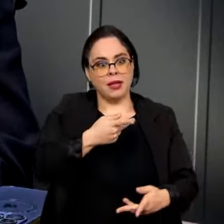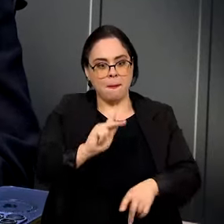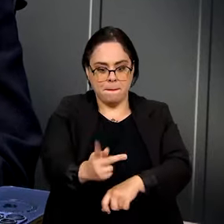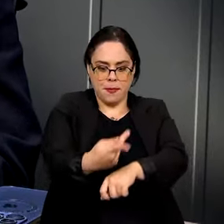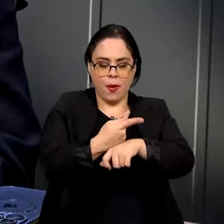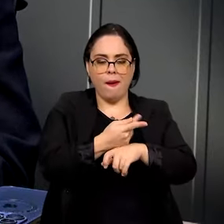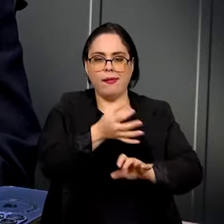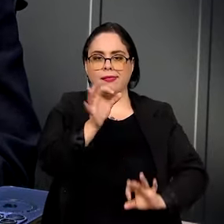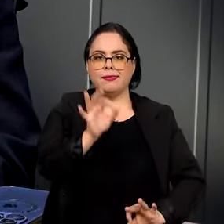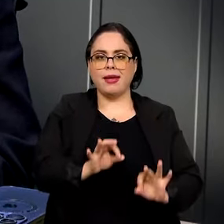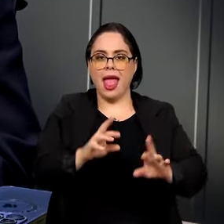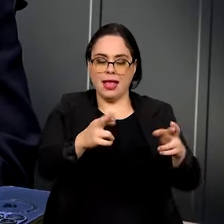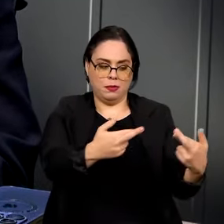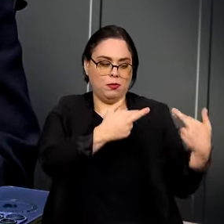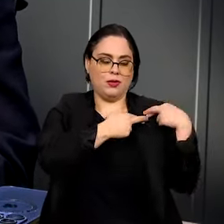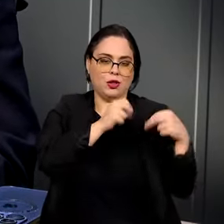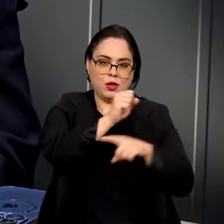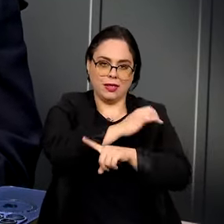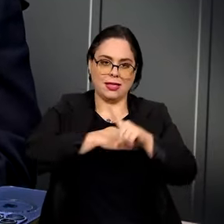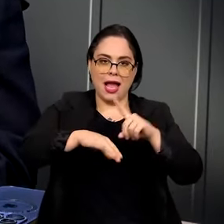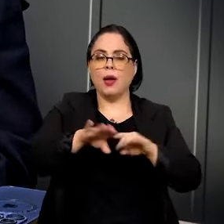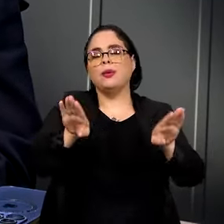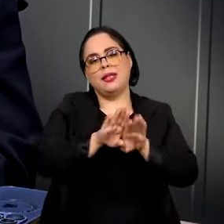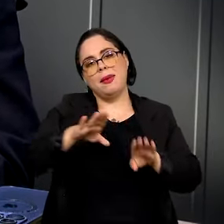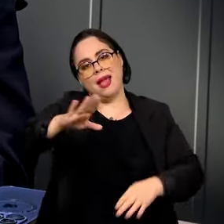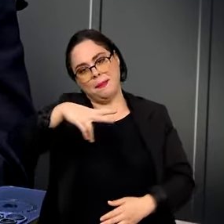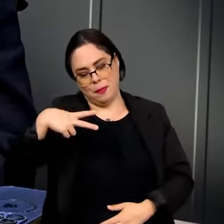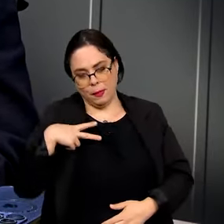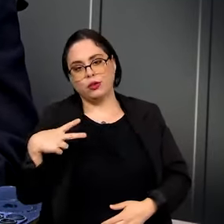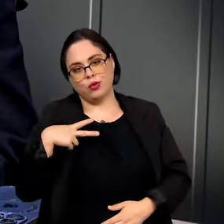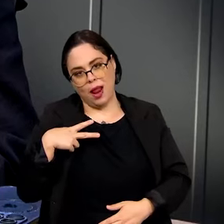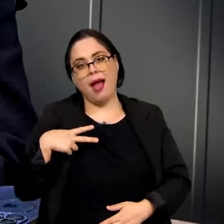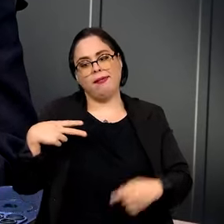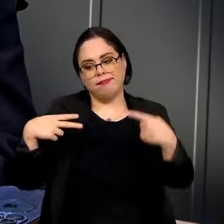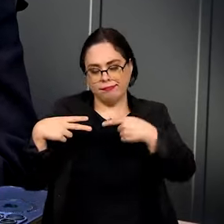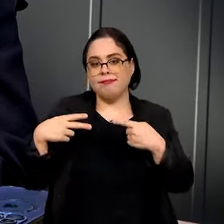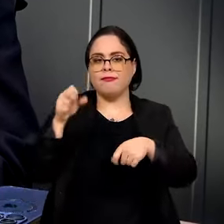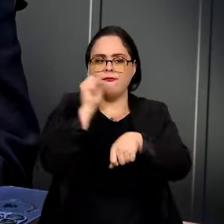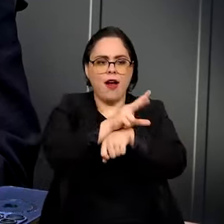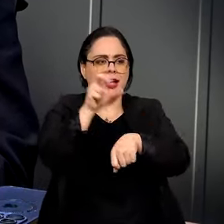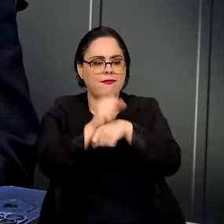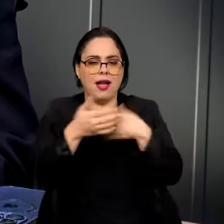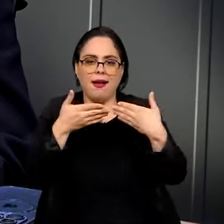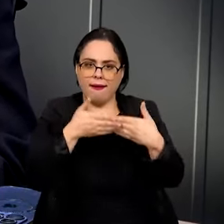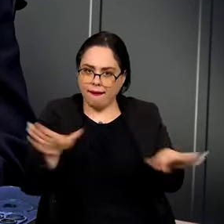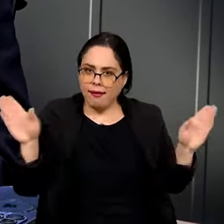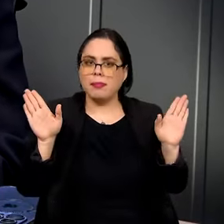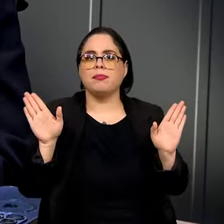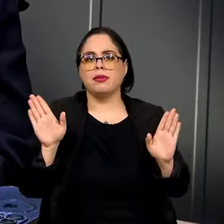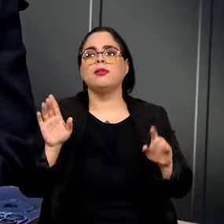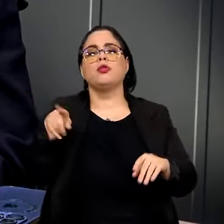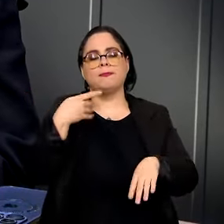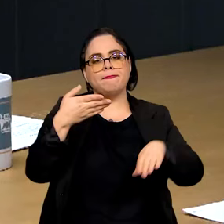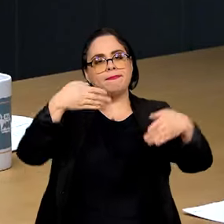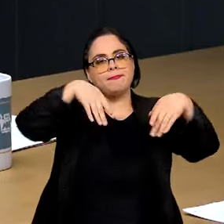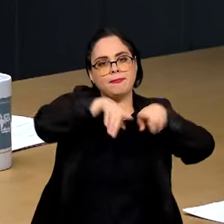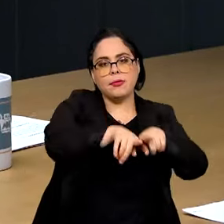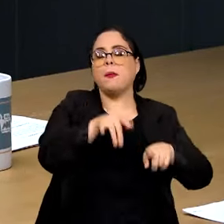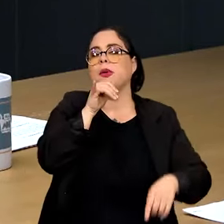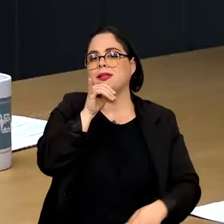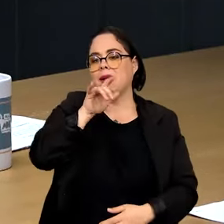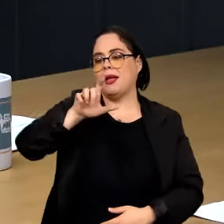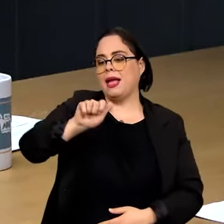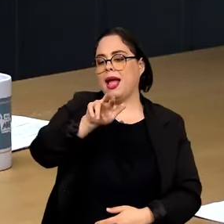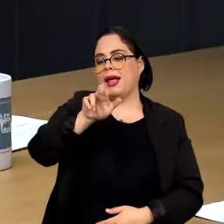com essa responsabilidade social também temos parceria com o setor privado como eu falei para abrir vagas de emprego fizemos parcerias